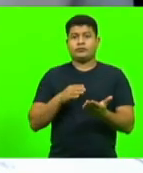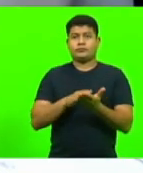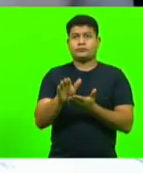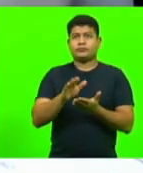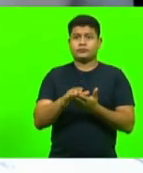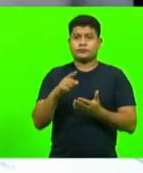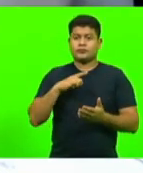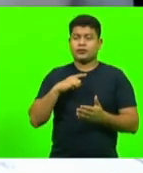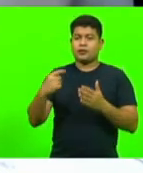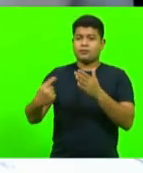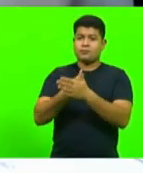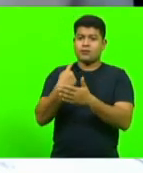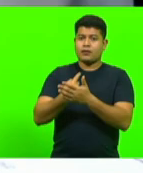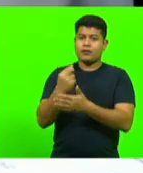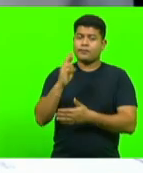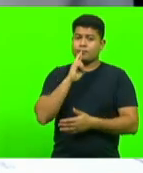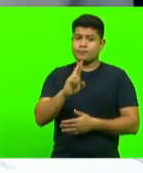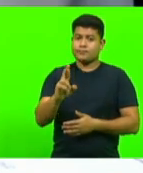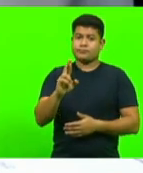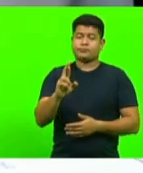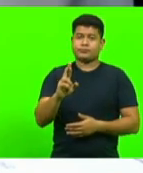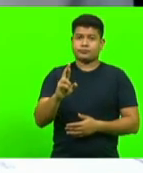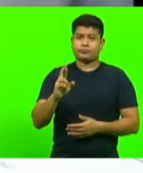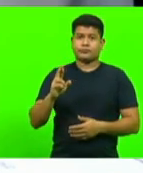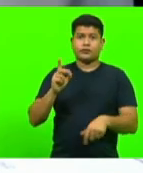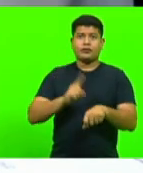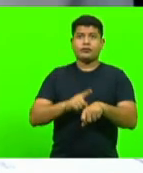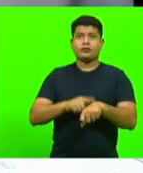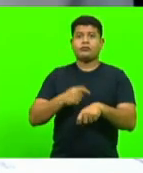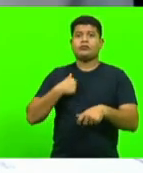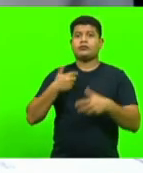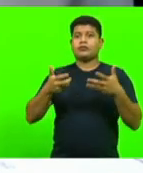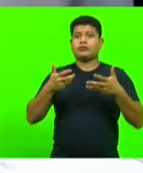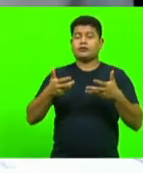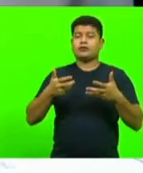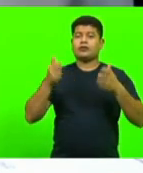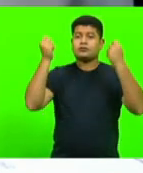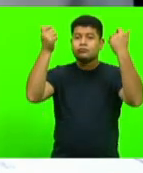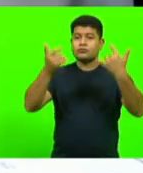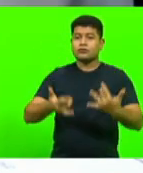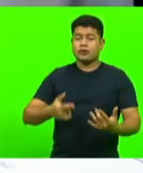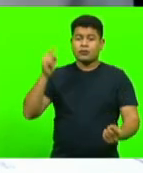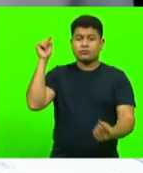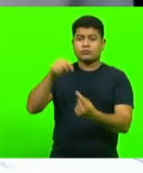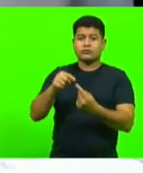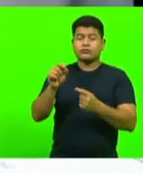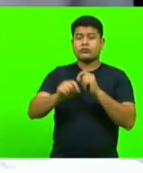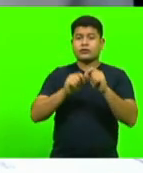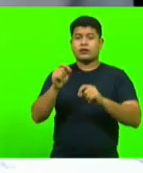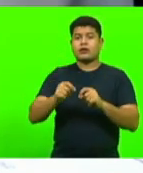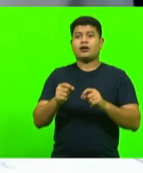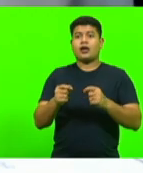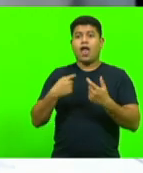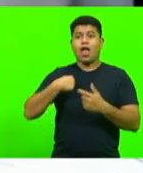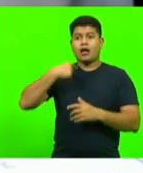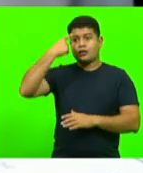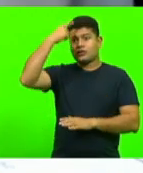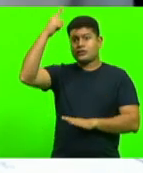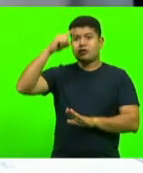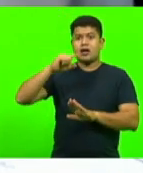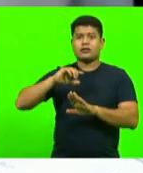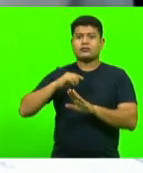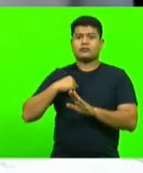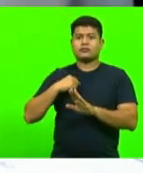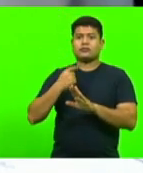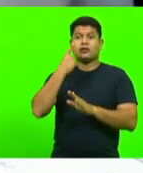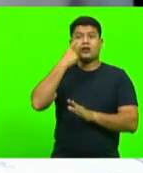perguntas e respostas e nesse tempo que que eu tenho eu gostei de concentrar minha fala sobre os aspectos ideológicos e colocados nessa reforma